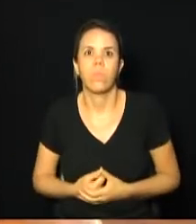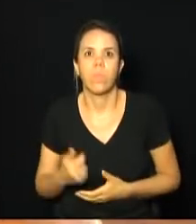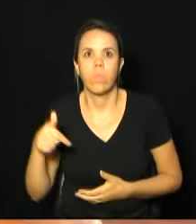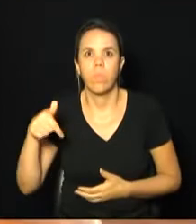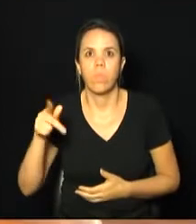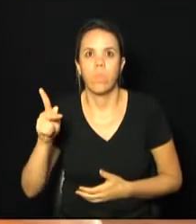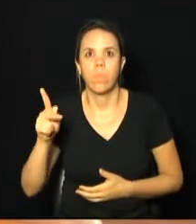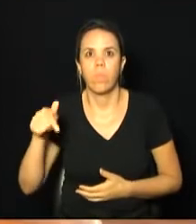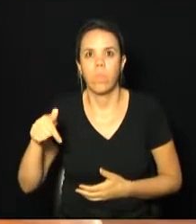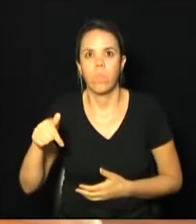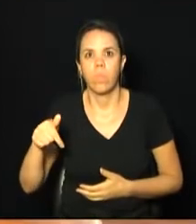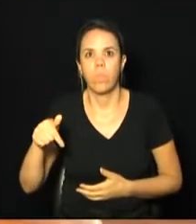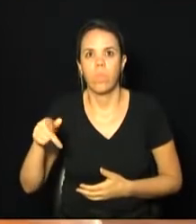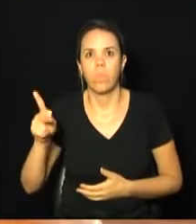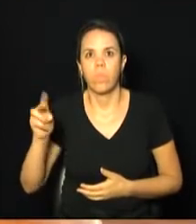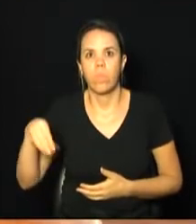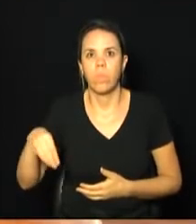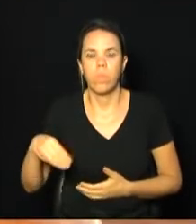quilômetros e pouco.